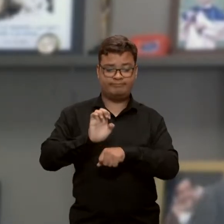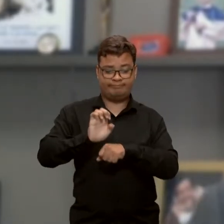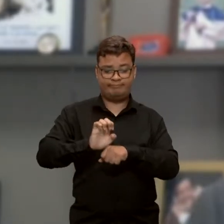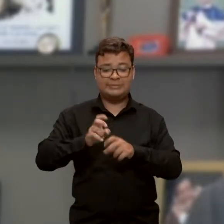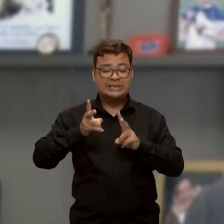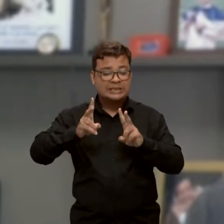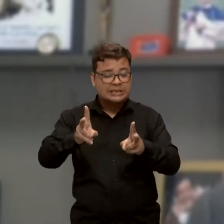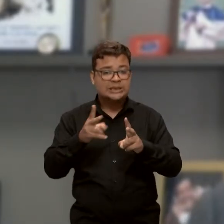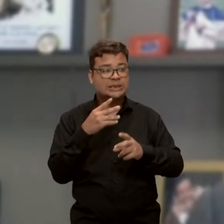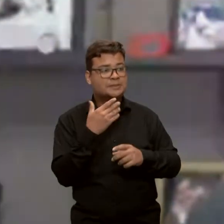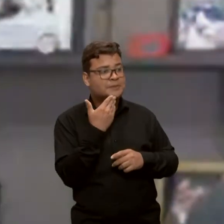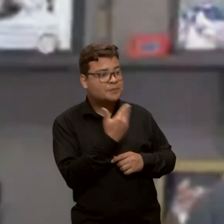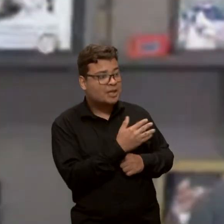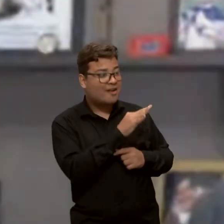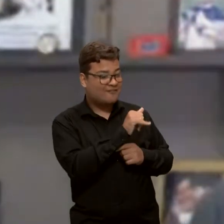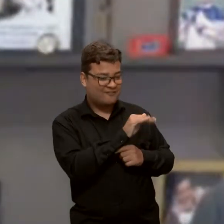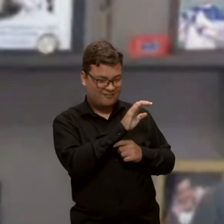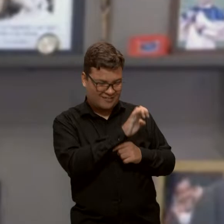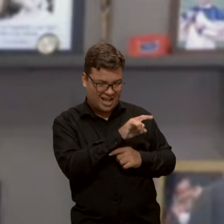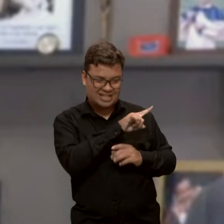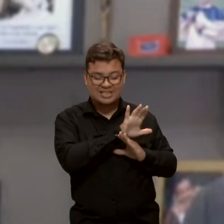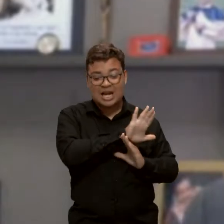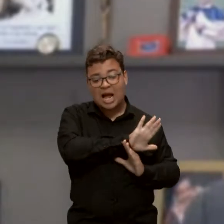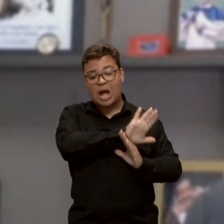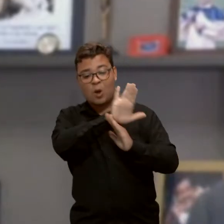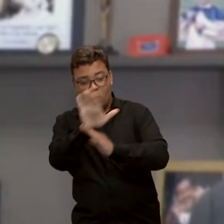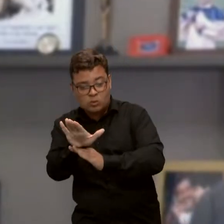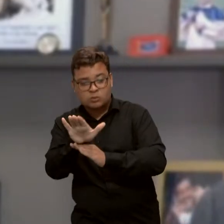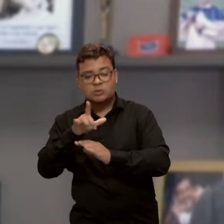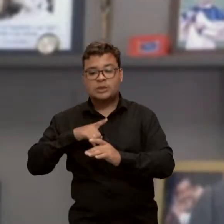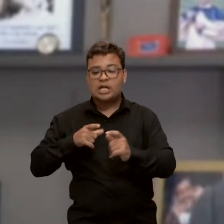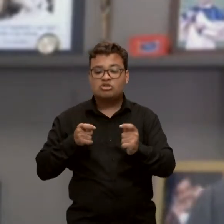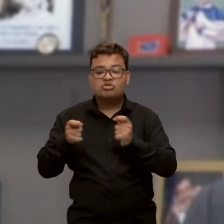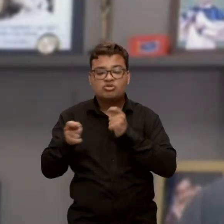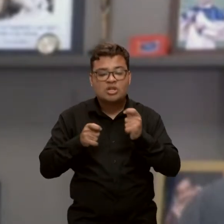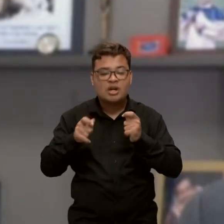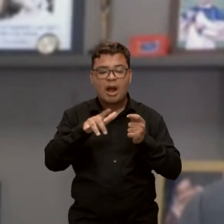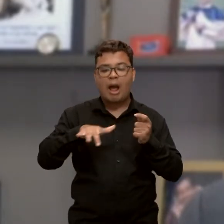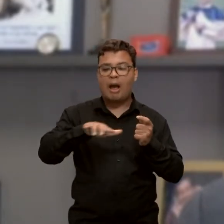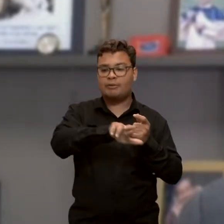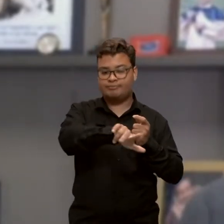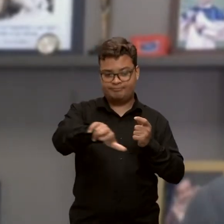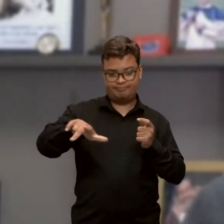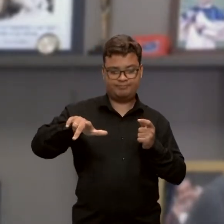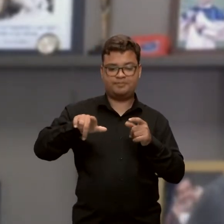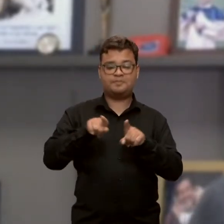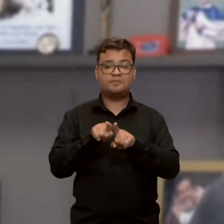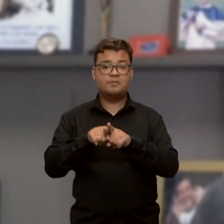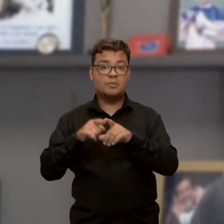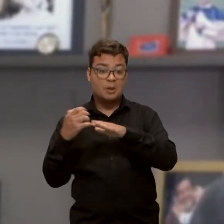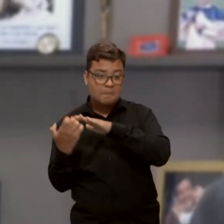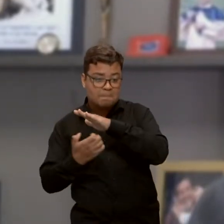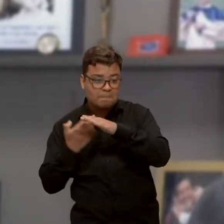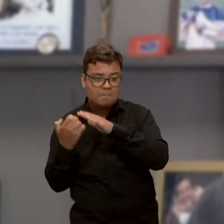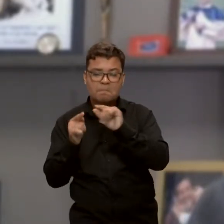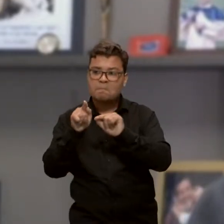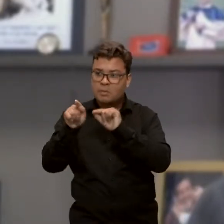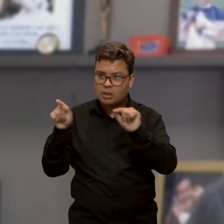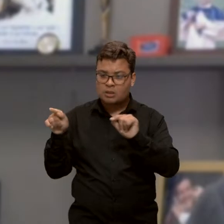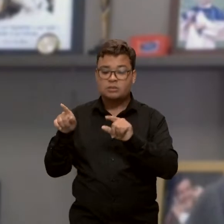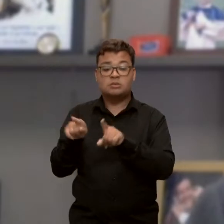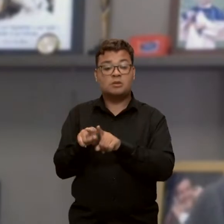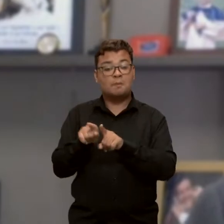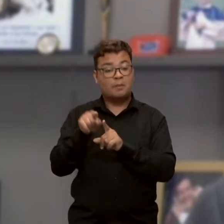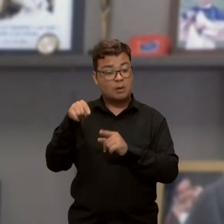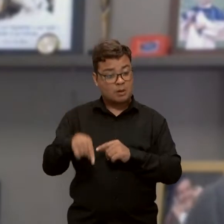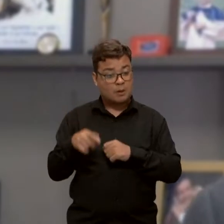para gerir inúmeras áreas desse governo, das empresas, a pós-graduação também já consolidada